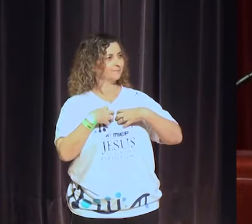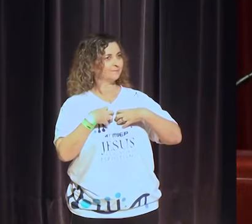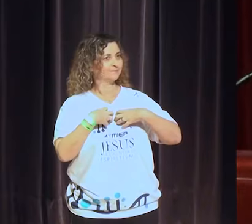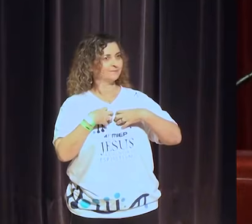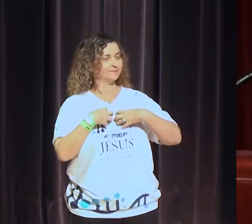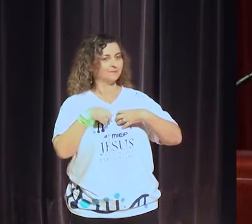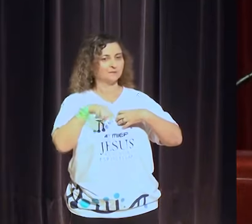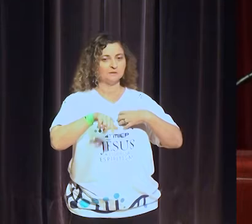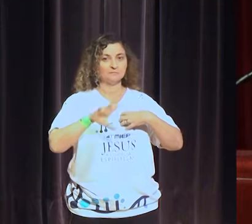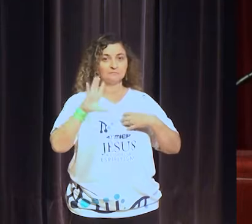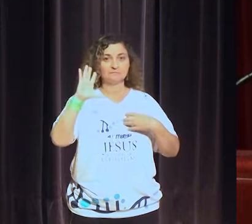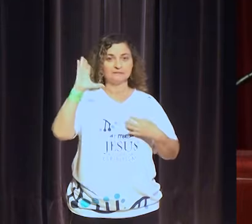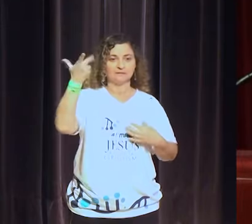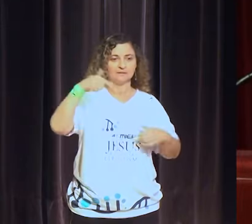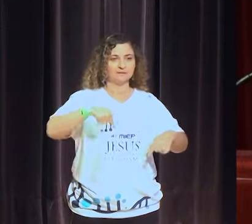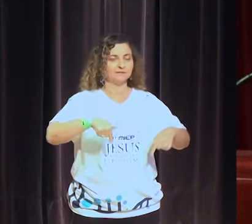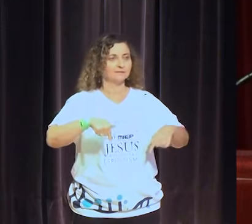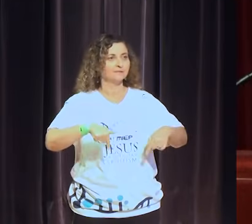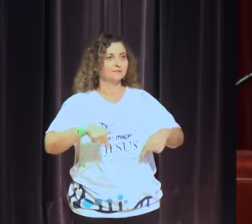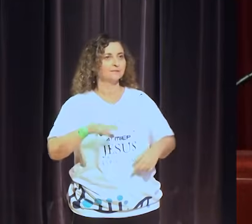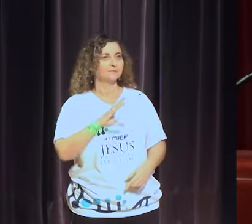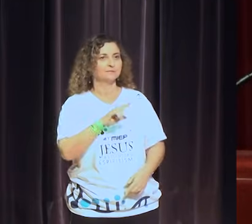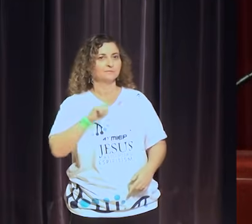Grande, já deu uma esquentada,